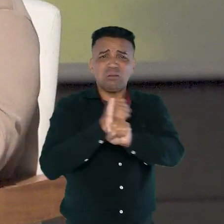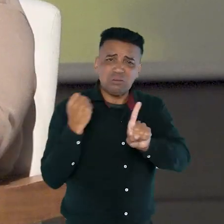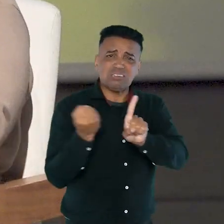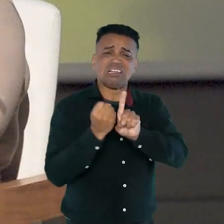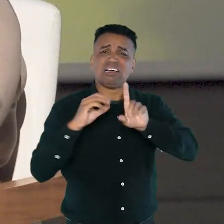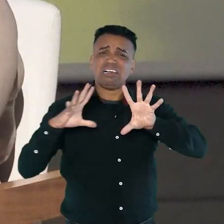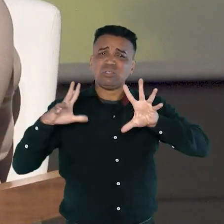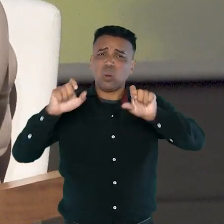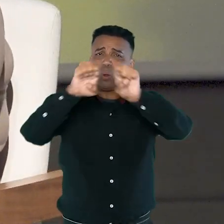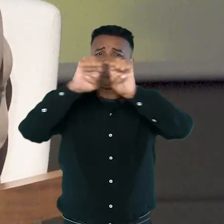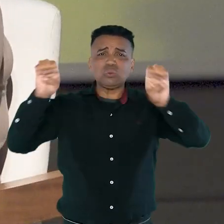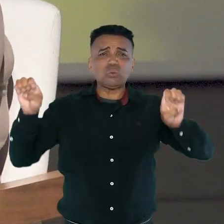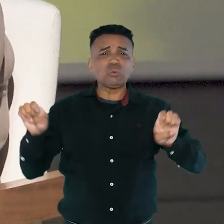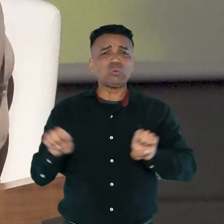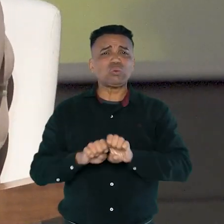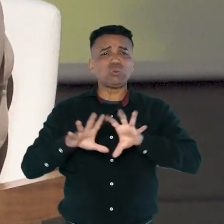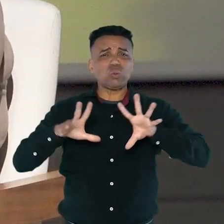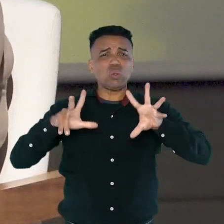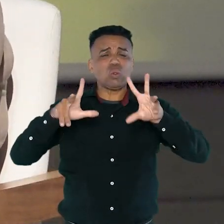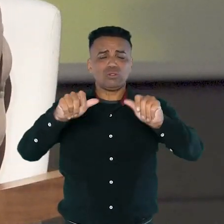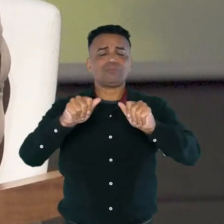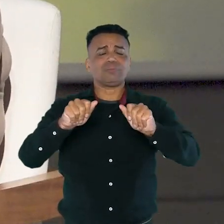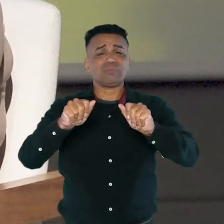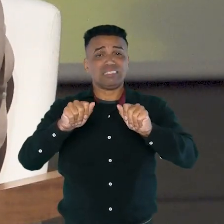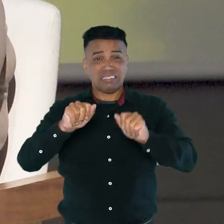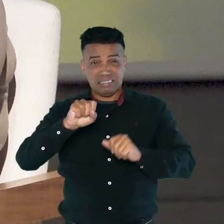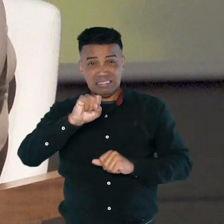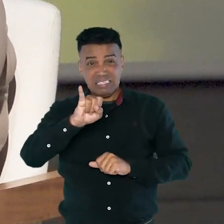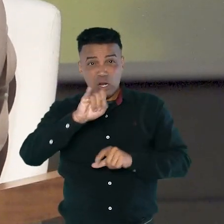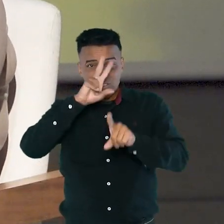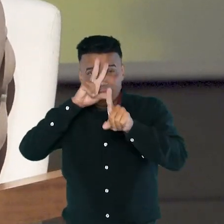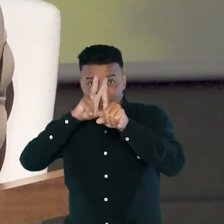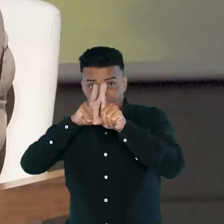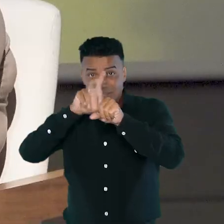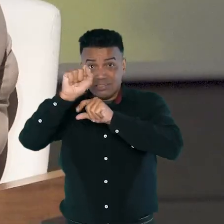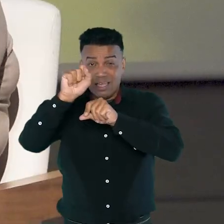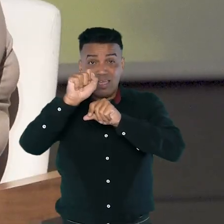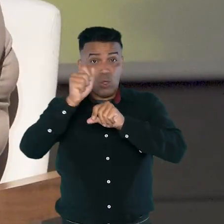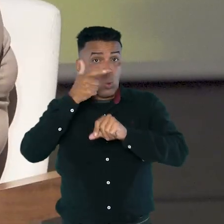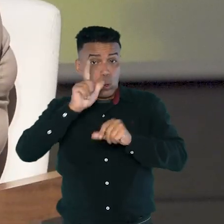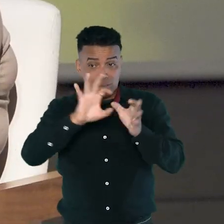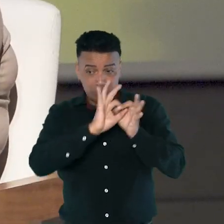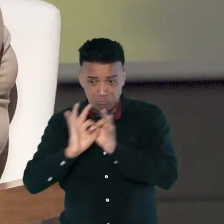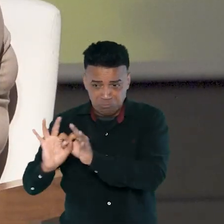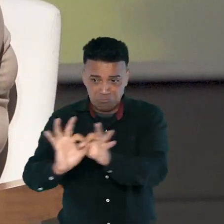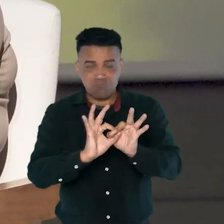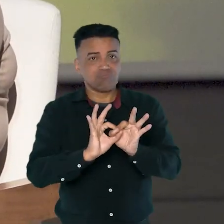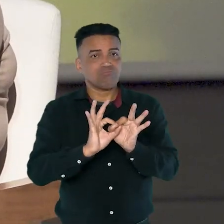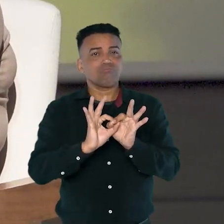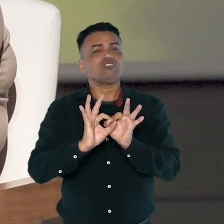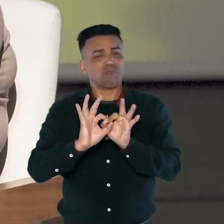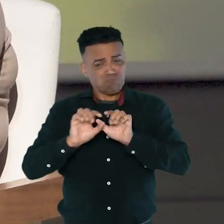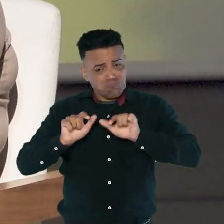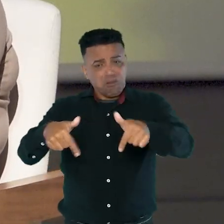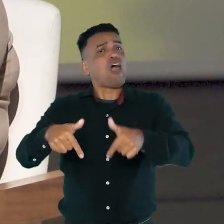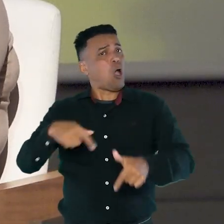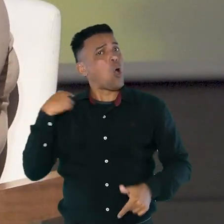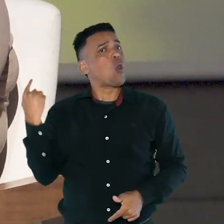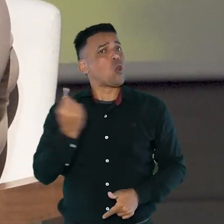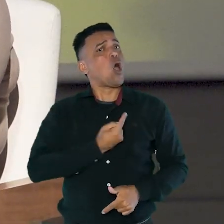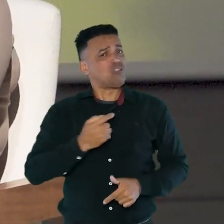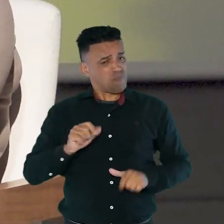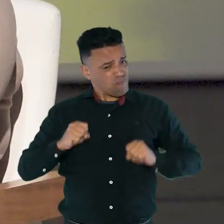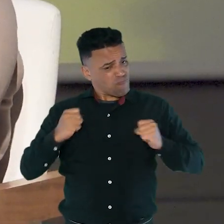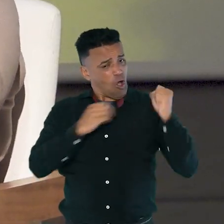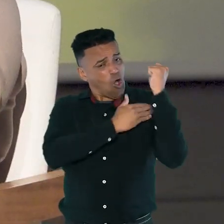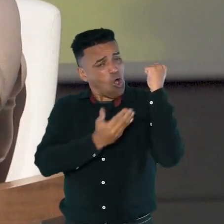Eu acho que se a gente vencer essa dispersão, ninguém para a gente. E acho que por isso que a